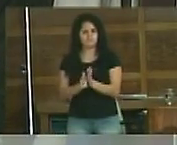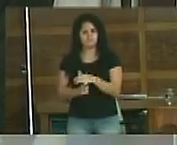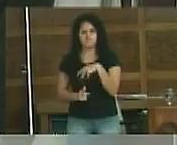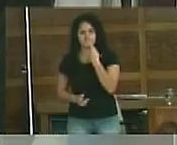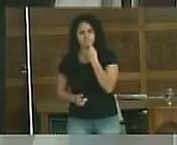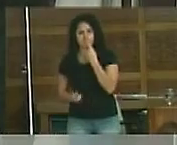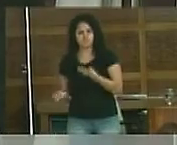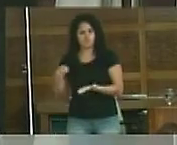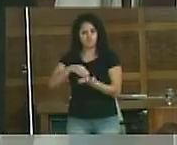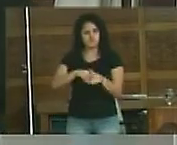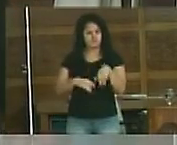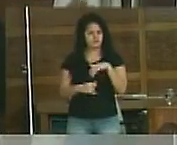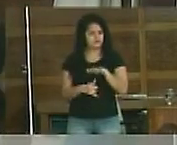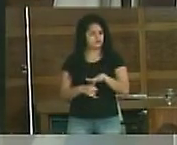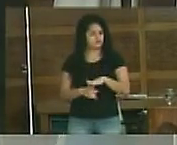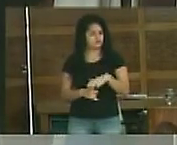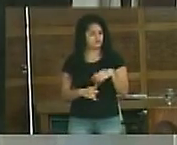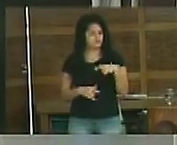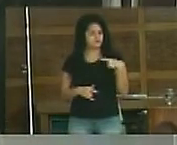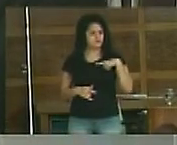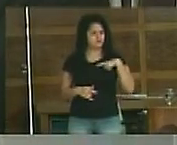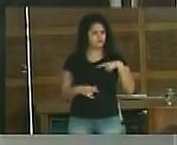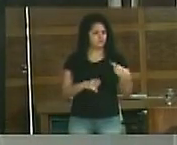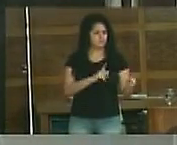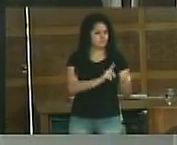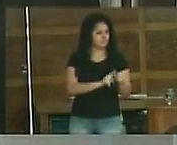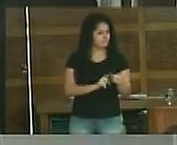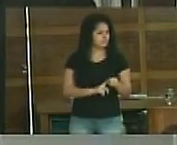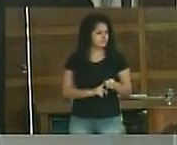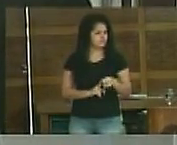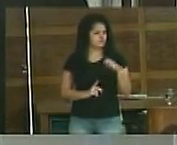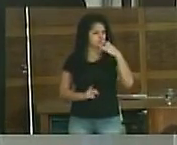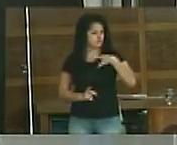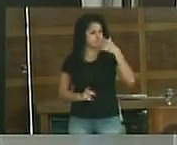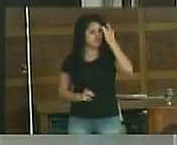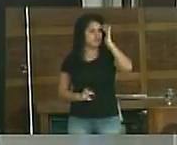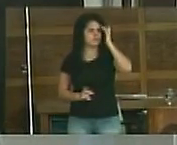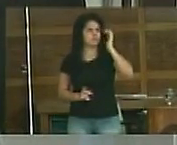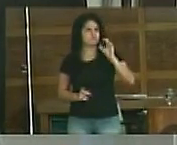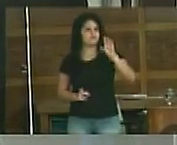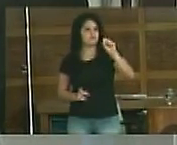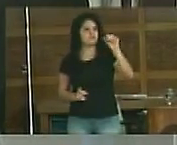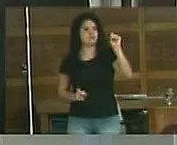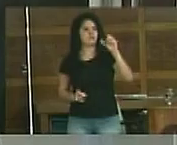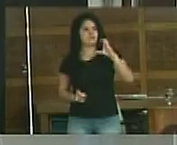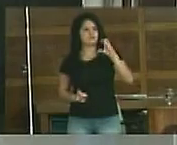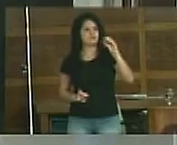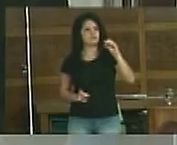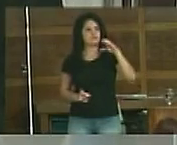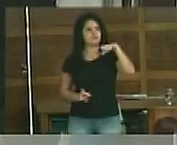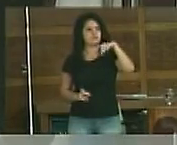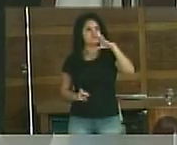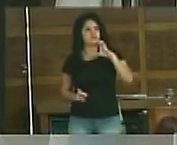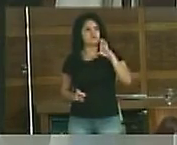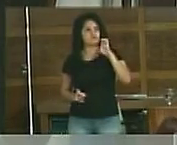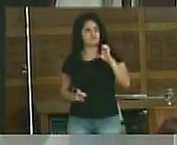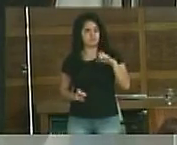transformador? Outra coisa, tem uma comunidade aqui, ô Zé, acho que é Saco do Céu, né, vereadora Jane? Que